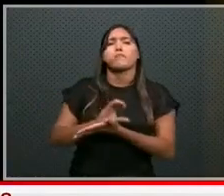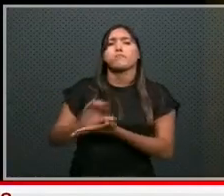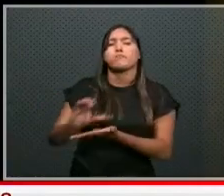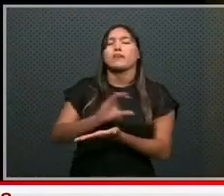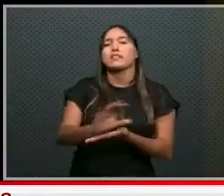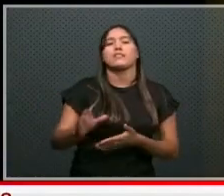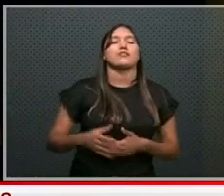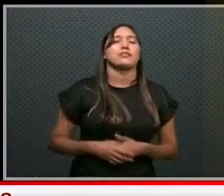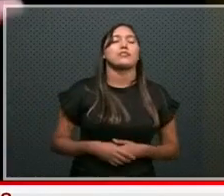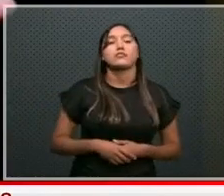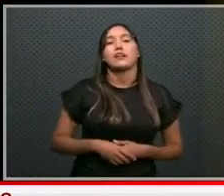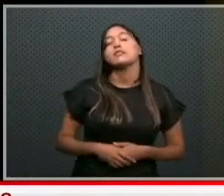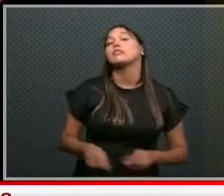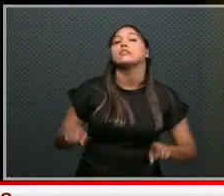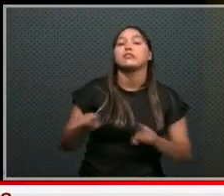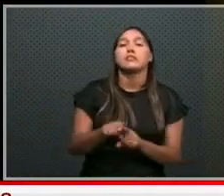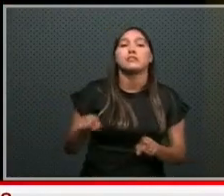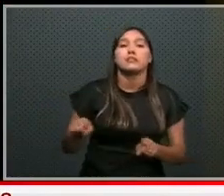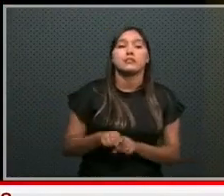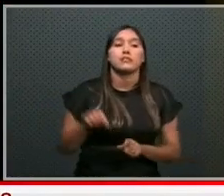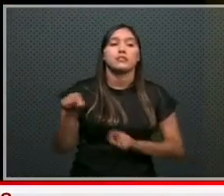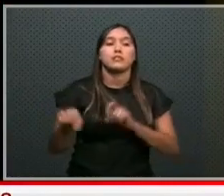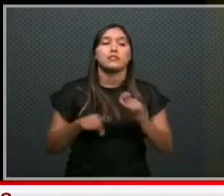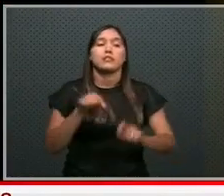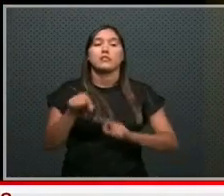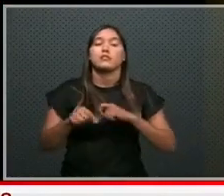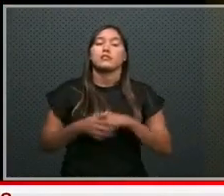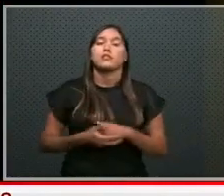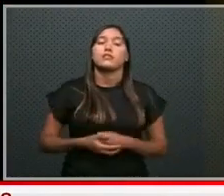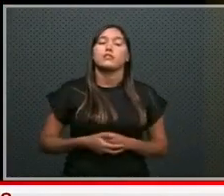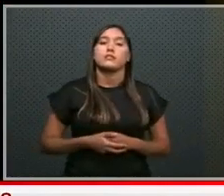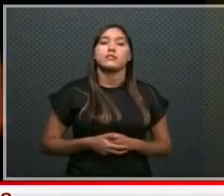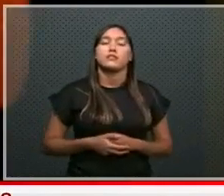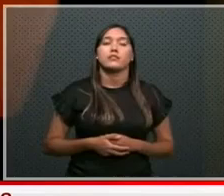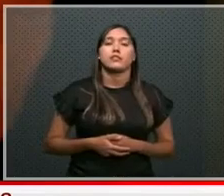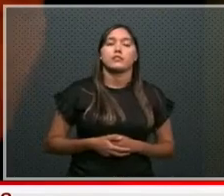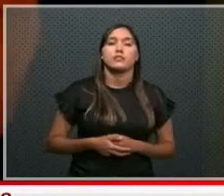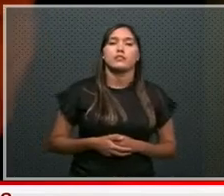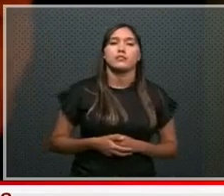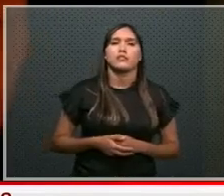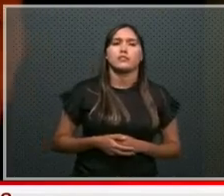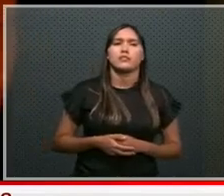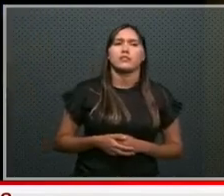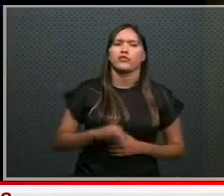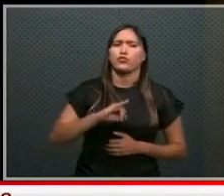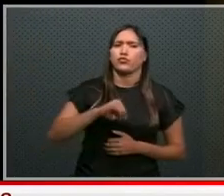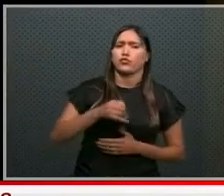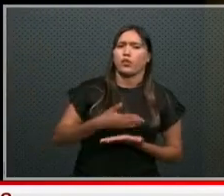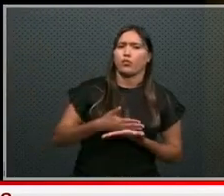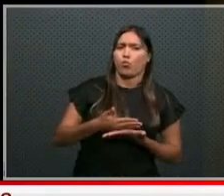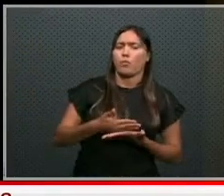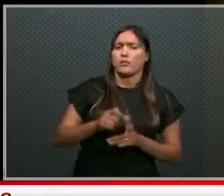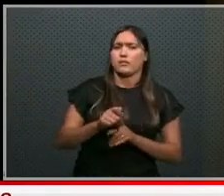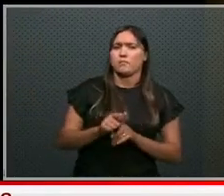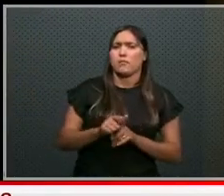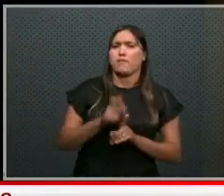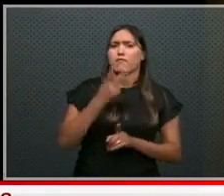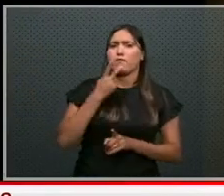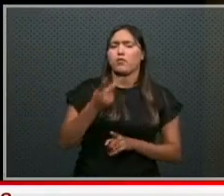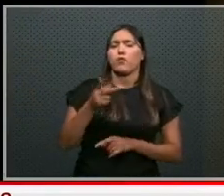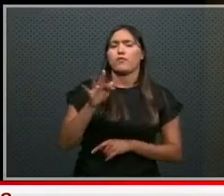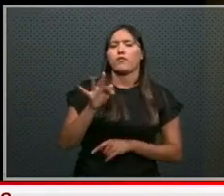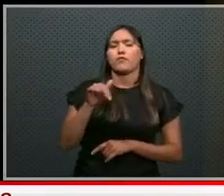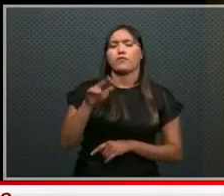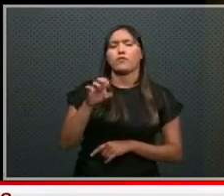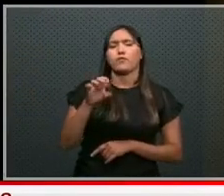triste ver que é saiu no início de Janeiro né a notícia que a